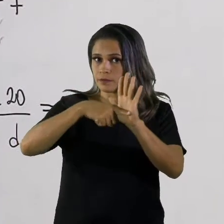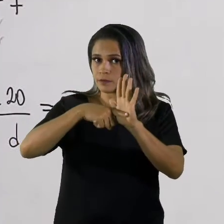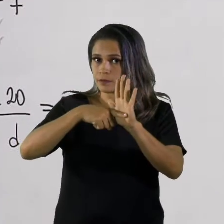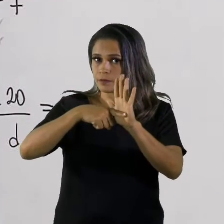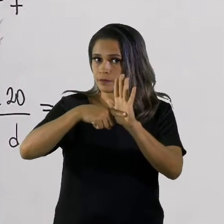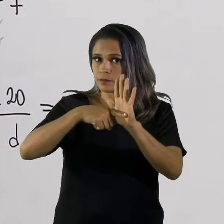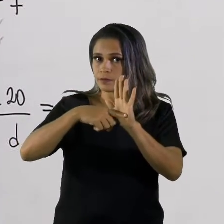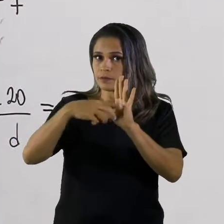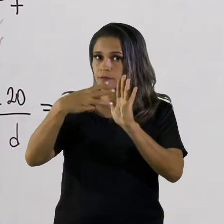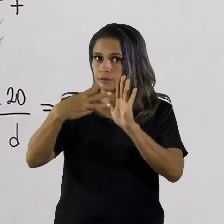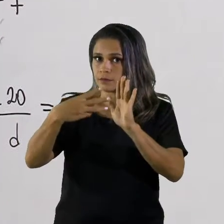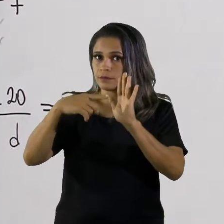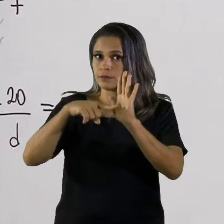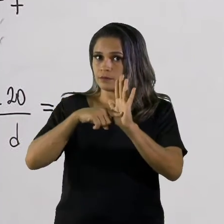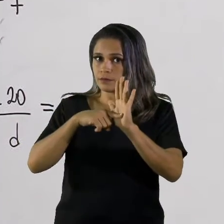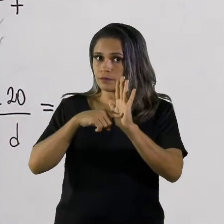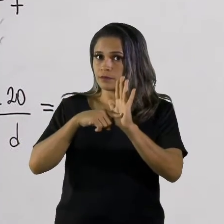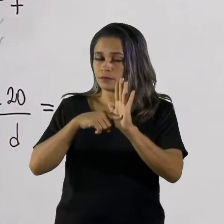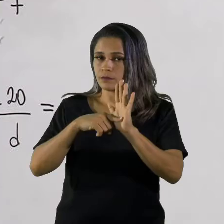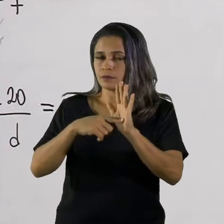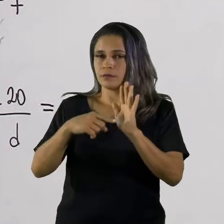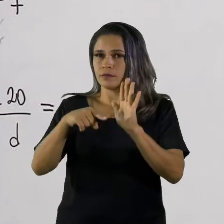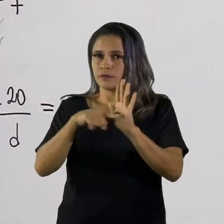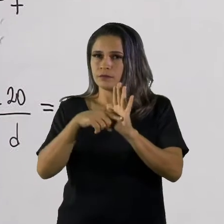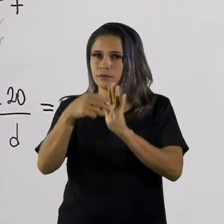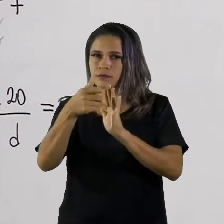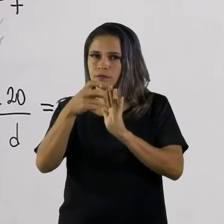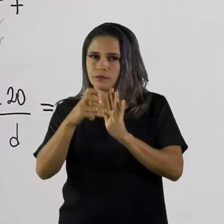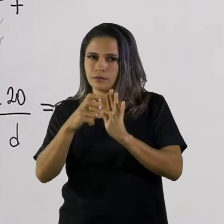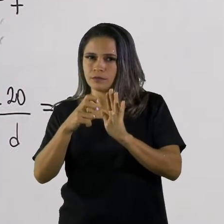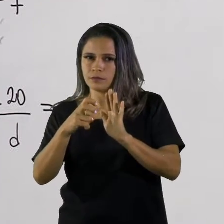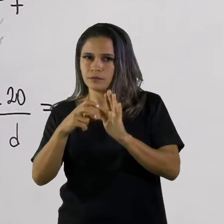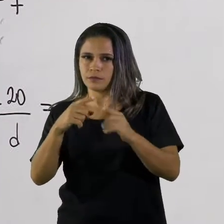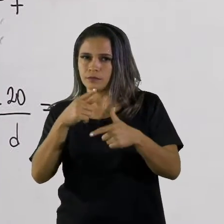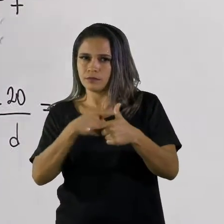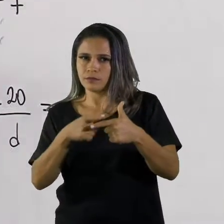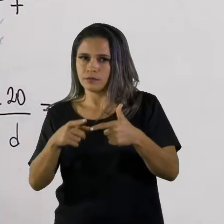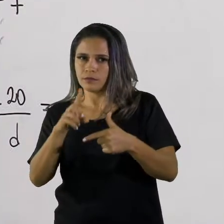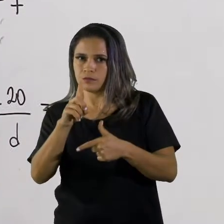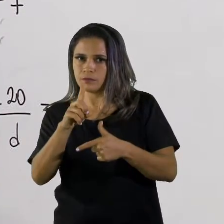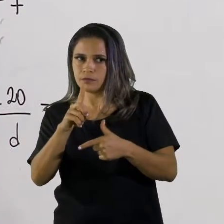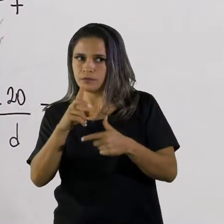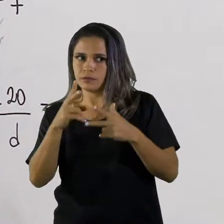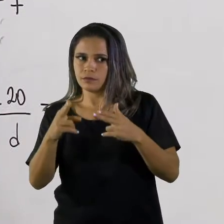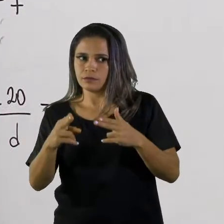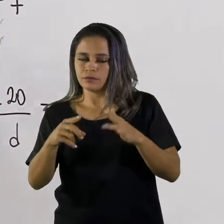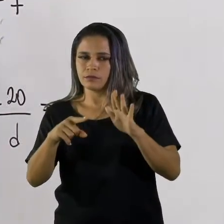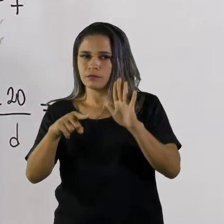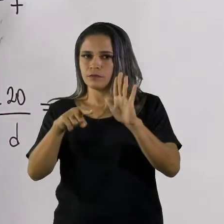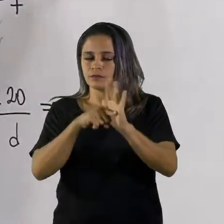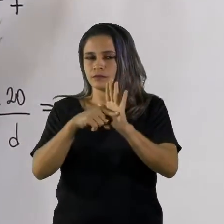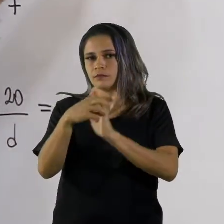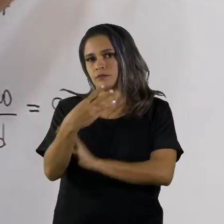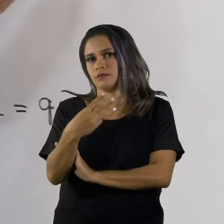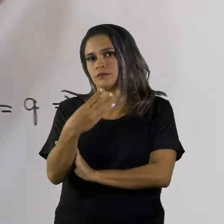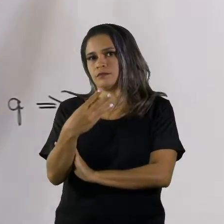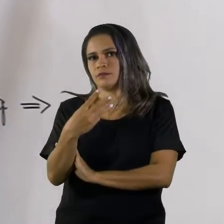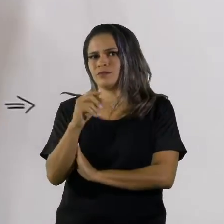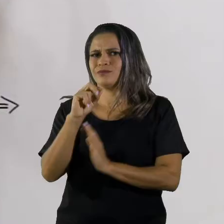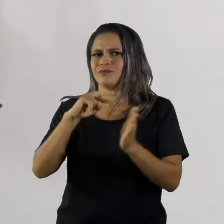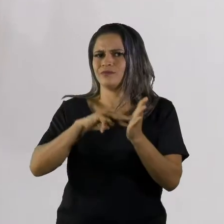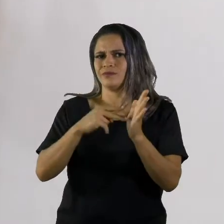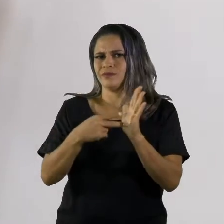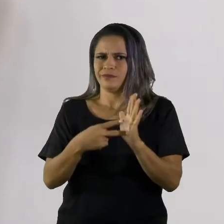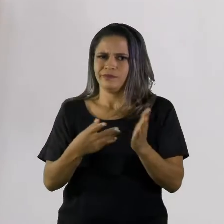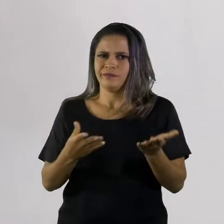certo? Menos 15 dividido por D é igual a 3 negativo. Agora observe o seguinte, o que significa